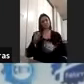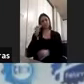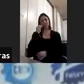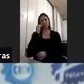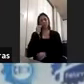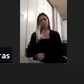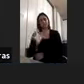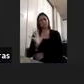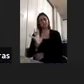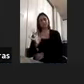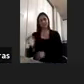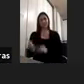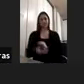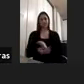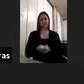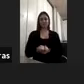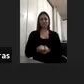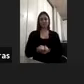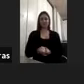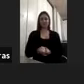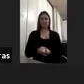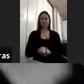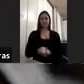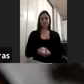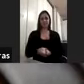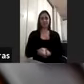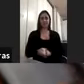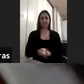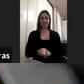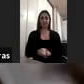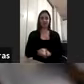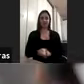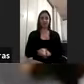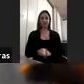Tchau. Tchau, tchau. Tchau.